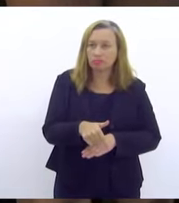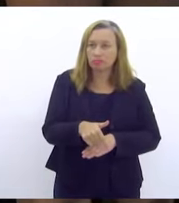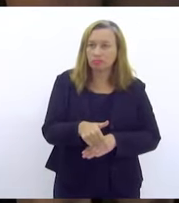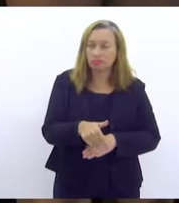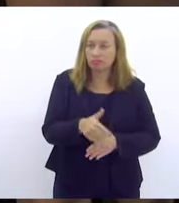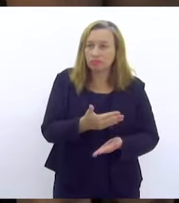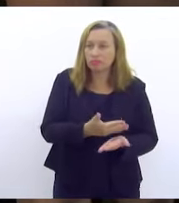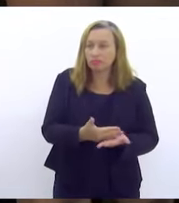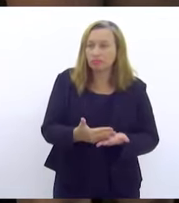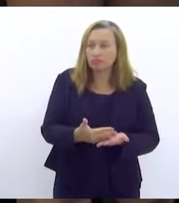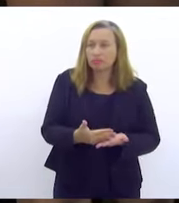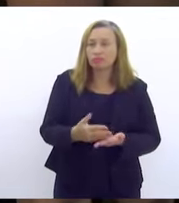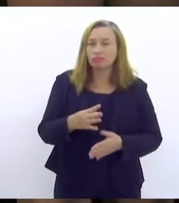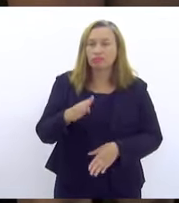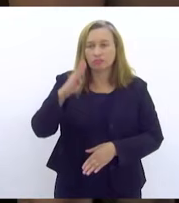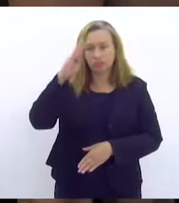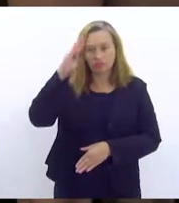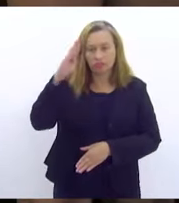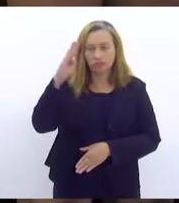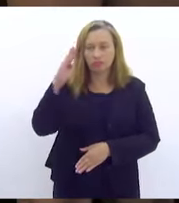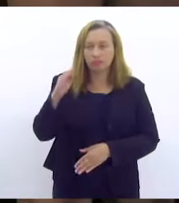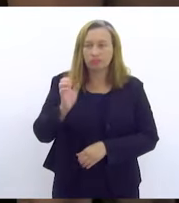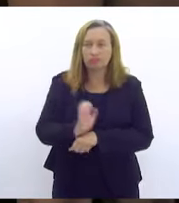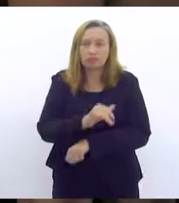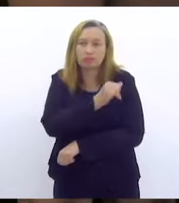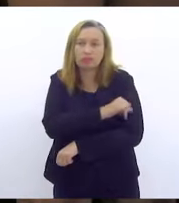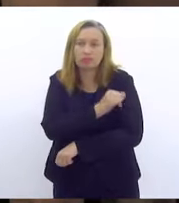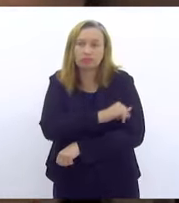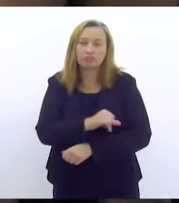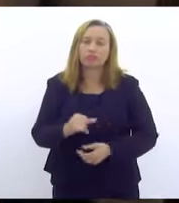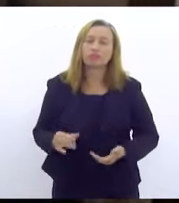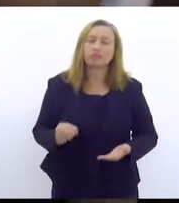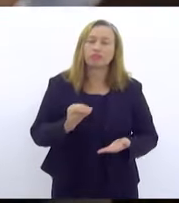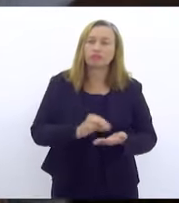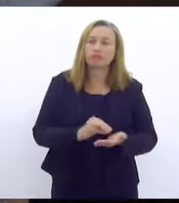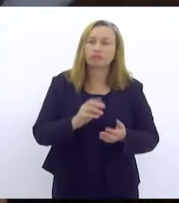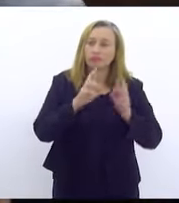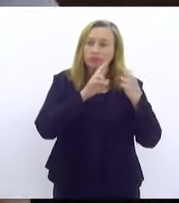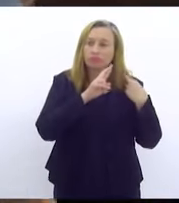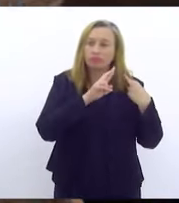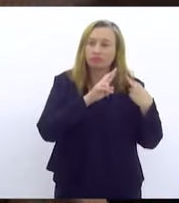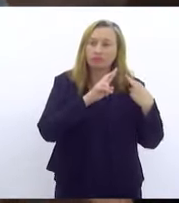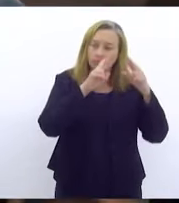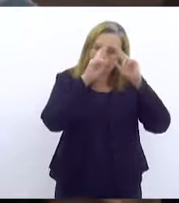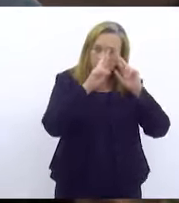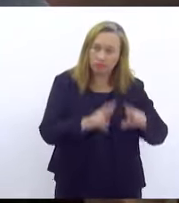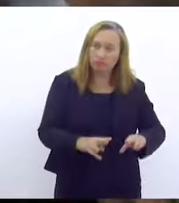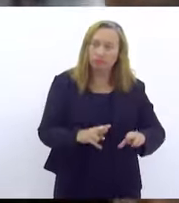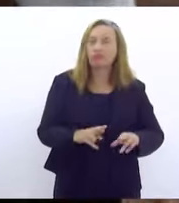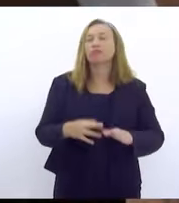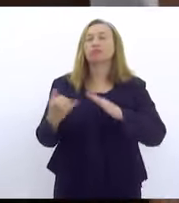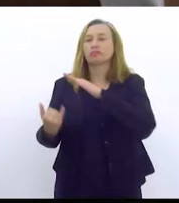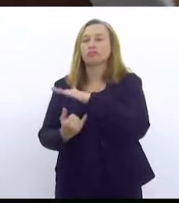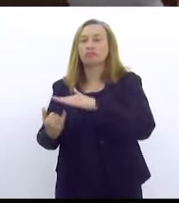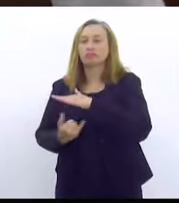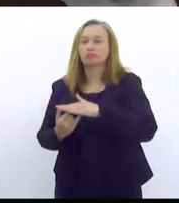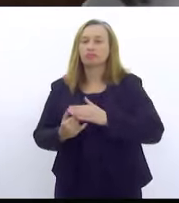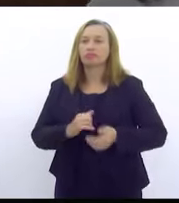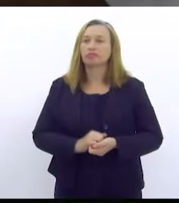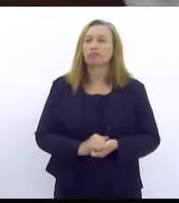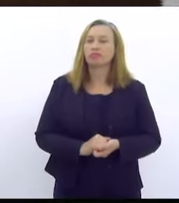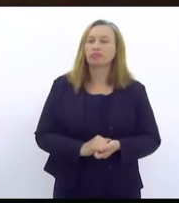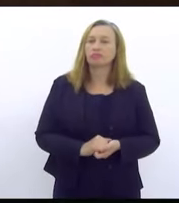a Força Nacional para cá, para o Estado do Rio de Janeiro, é uma irresponsabilidade, inclusive com esta instituição, que estão